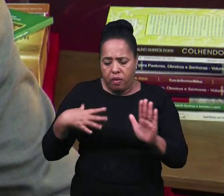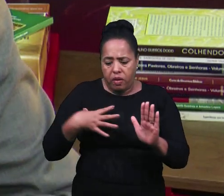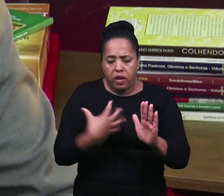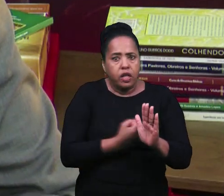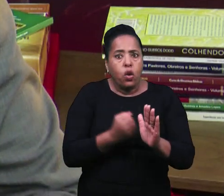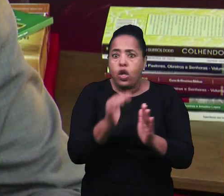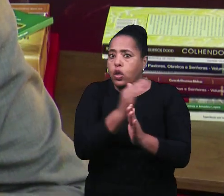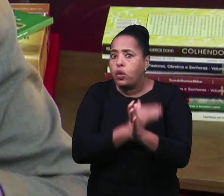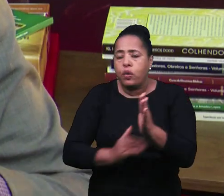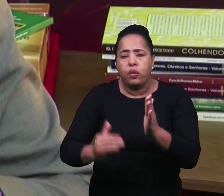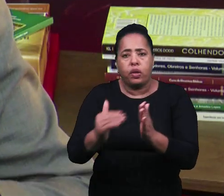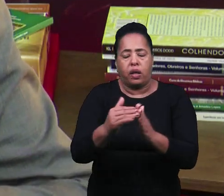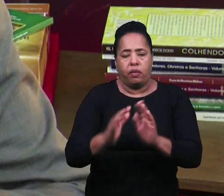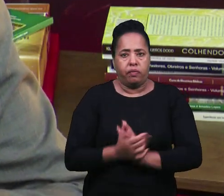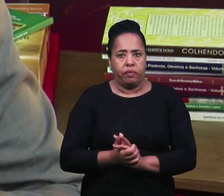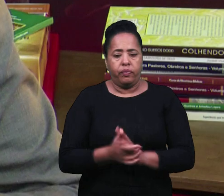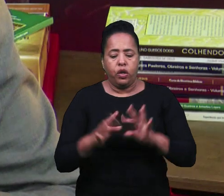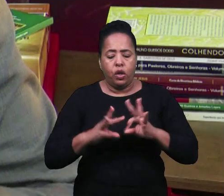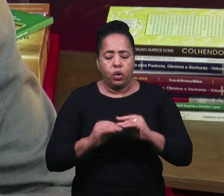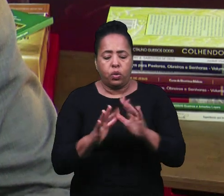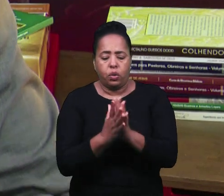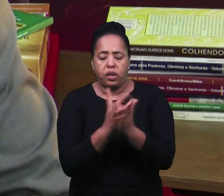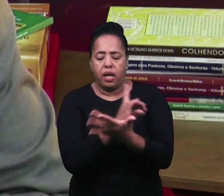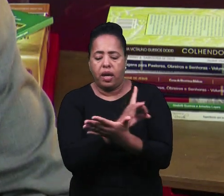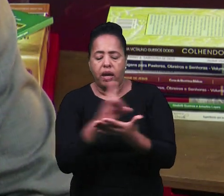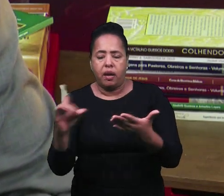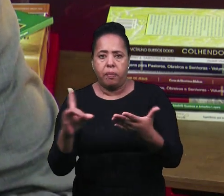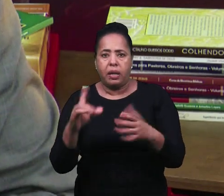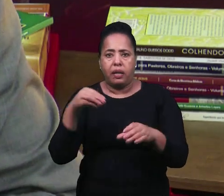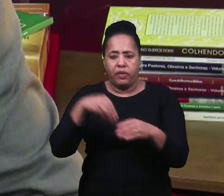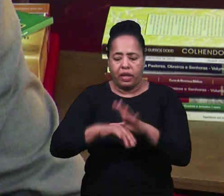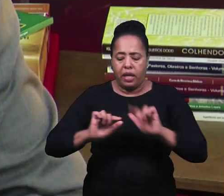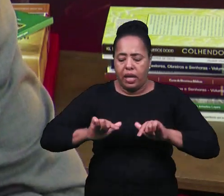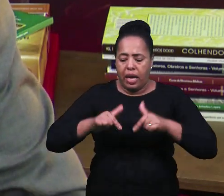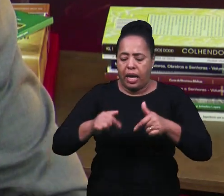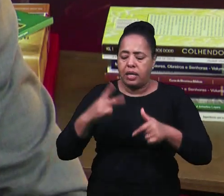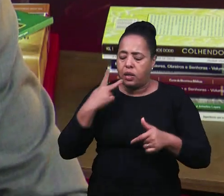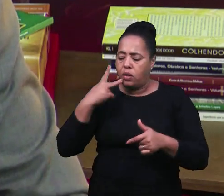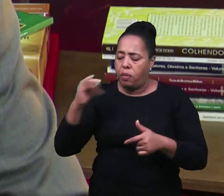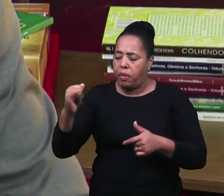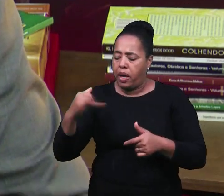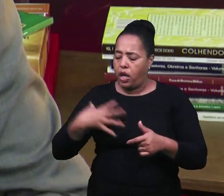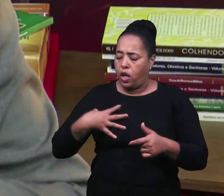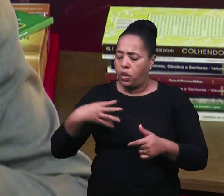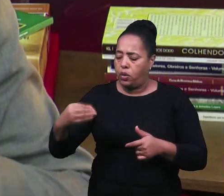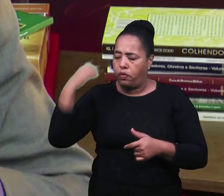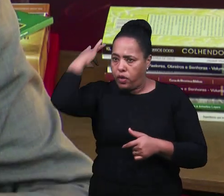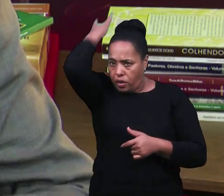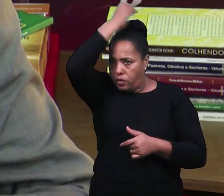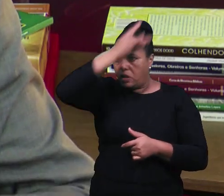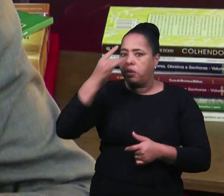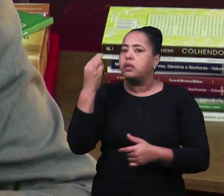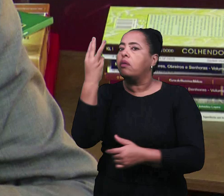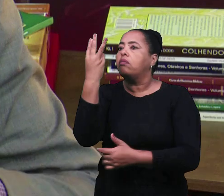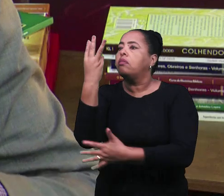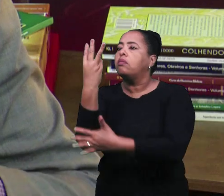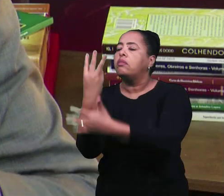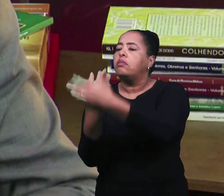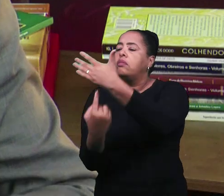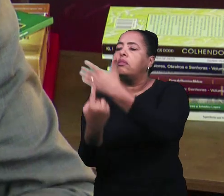palavra, em todos esses aspectos, a operação do Pai, do Filho e do Espírito Santo. É a